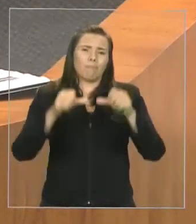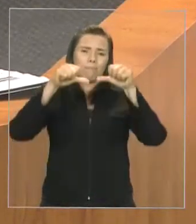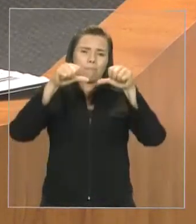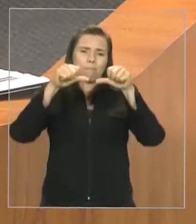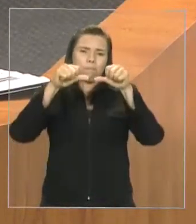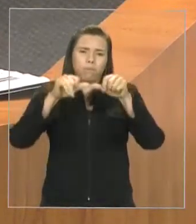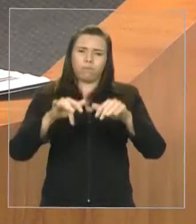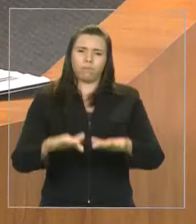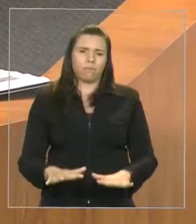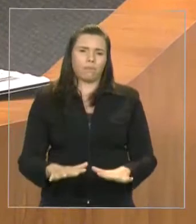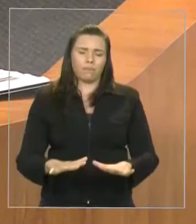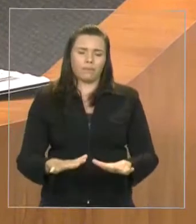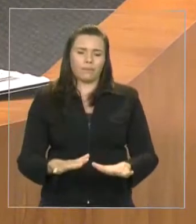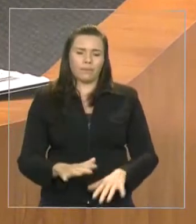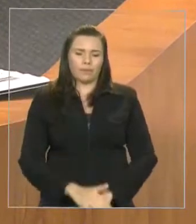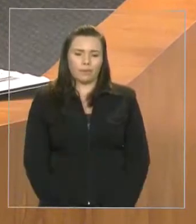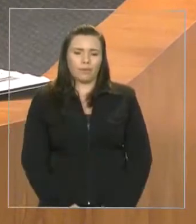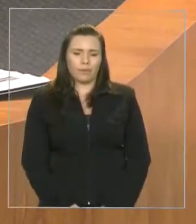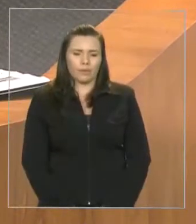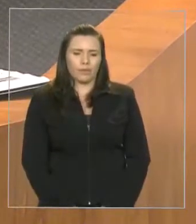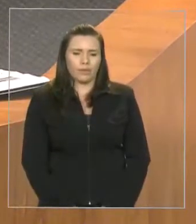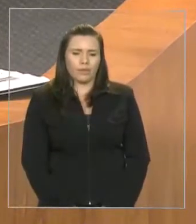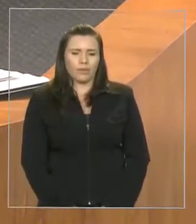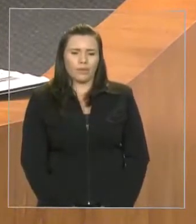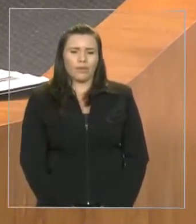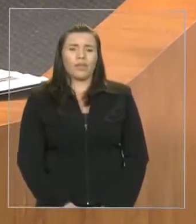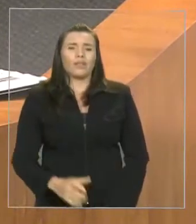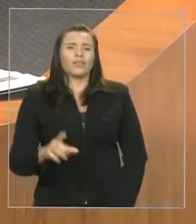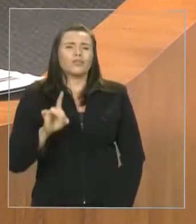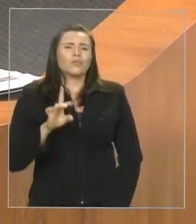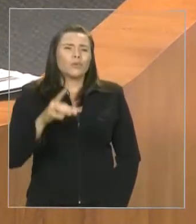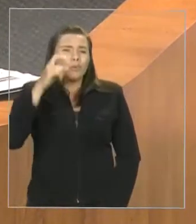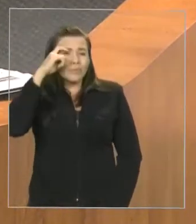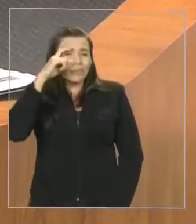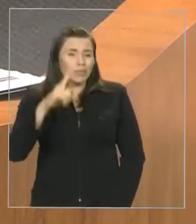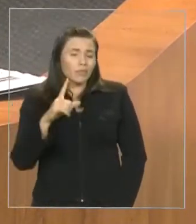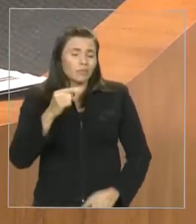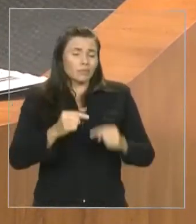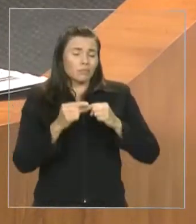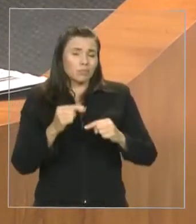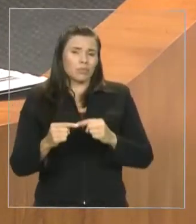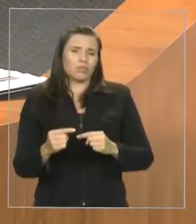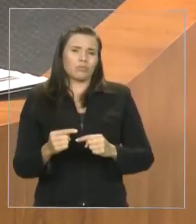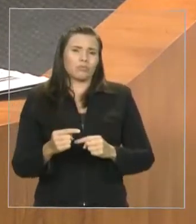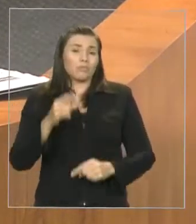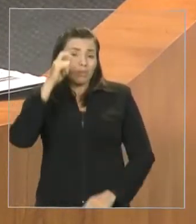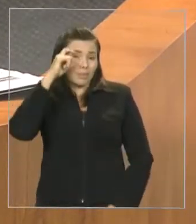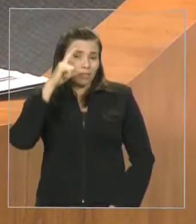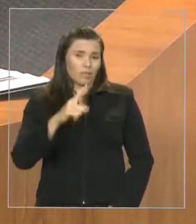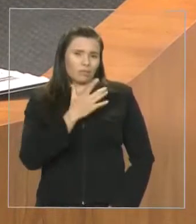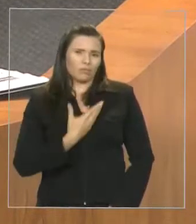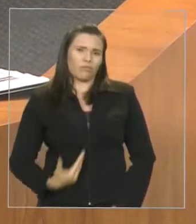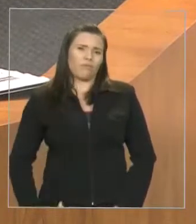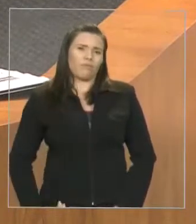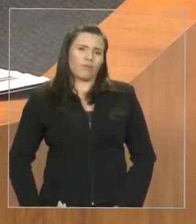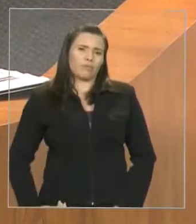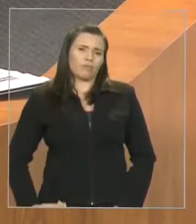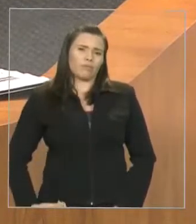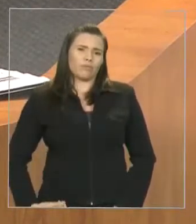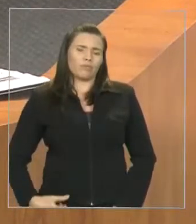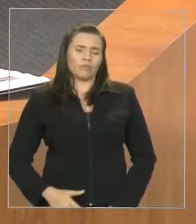homens públicos, pelo interesse dos nossos partidos, pela influência constante dos nossos governos. E